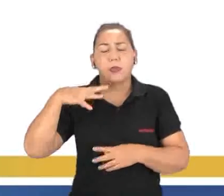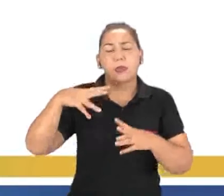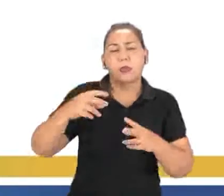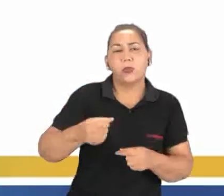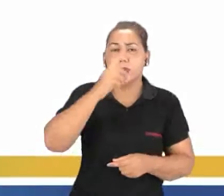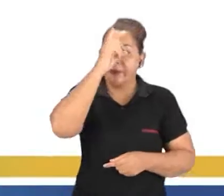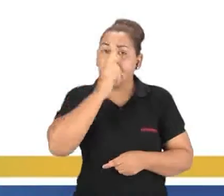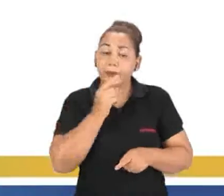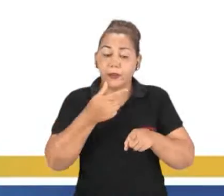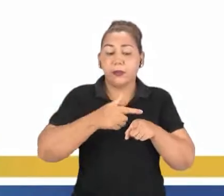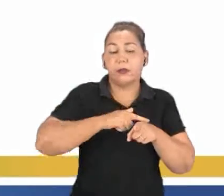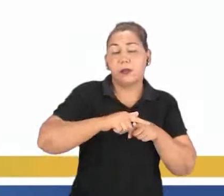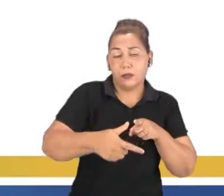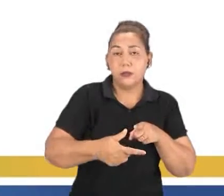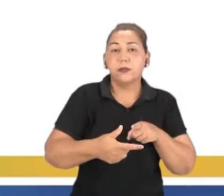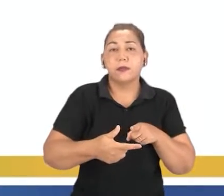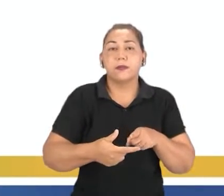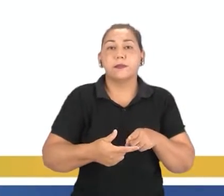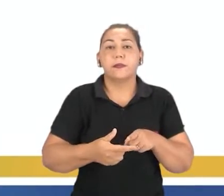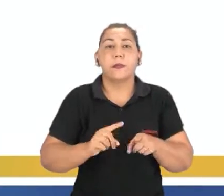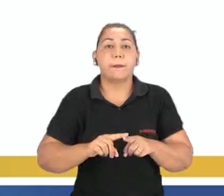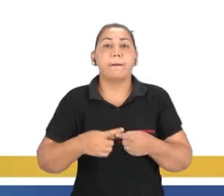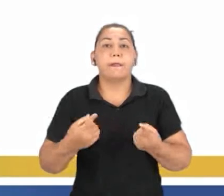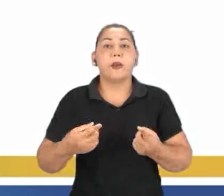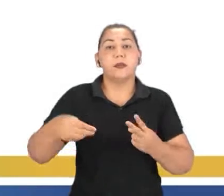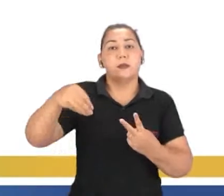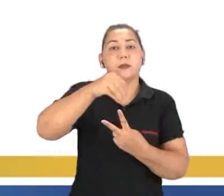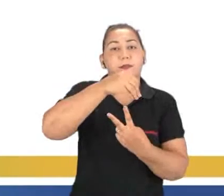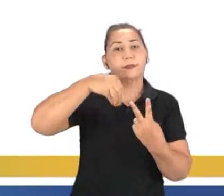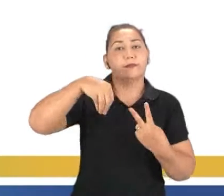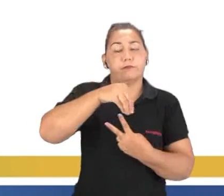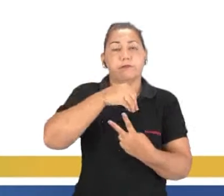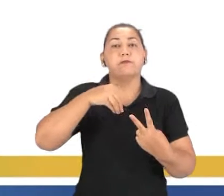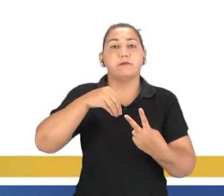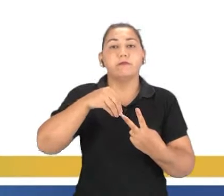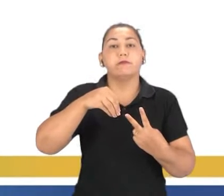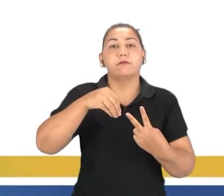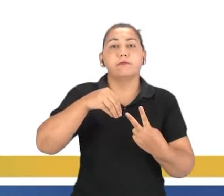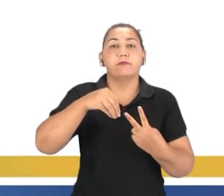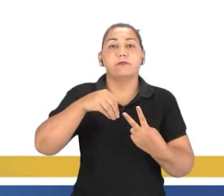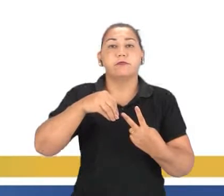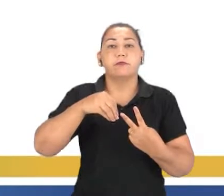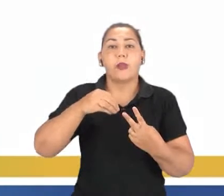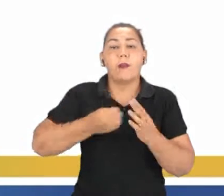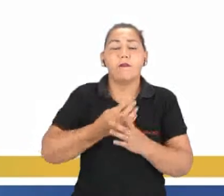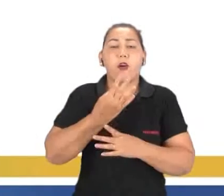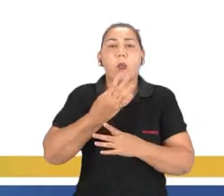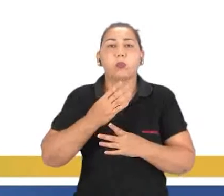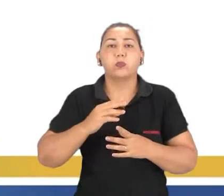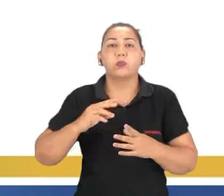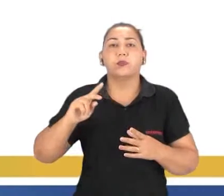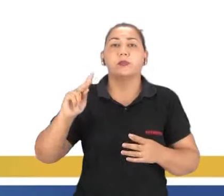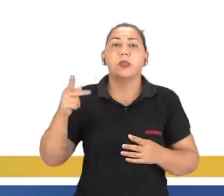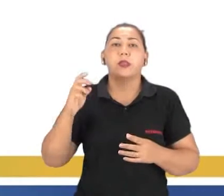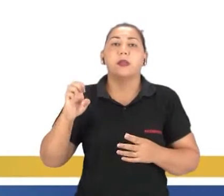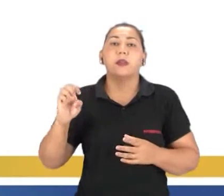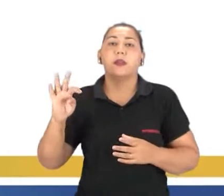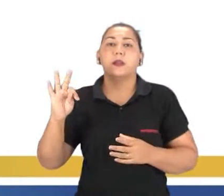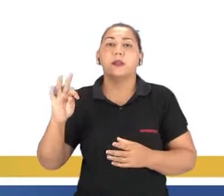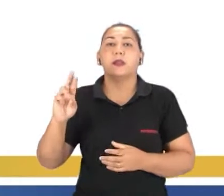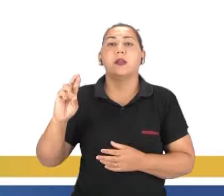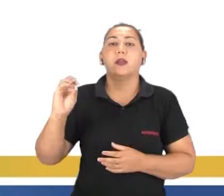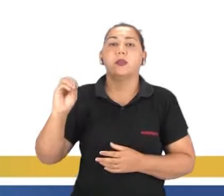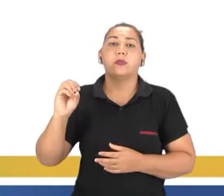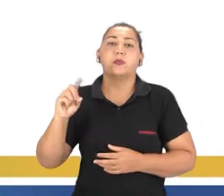que nesse cruzamento aqui foram formados indivíduos heterozigotos, tanto para coloração amarela quanto para